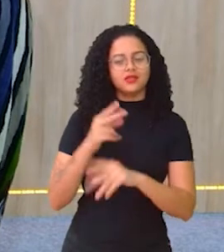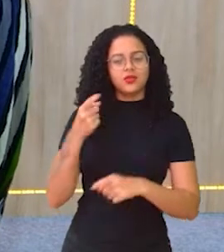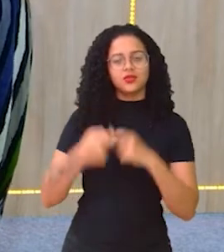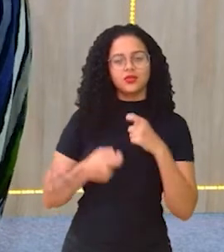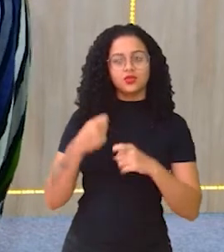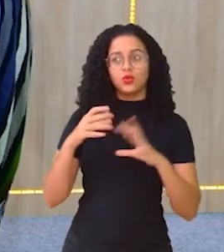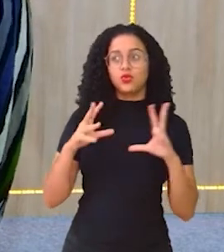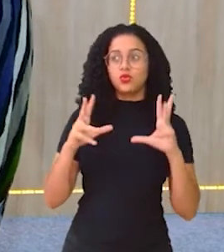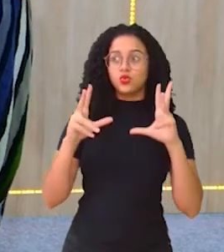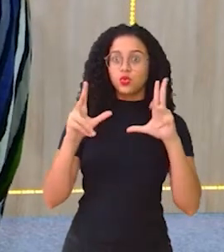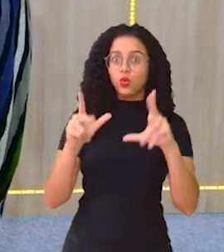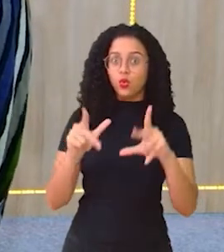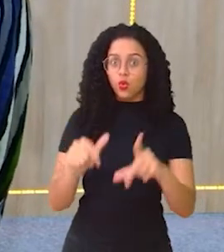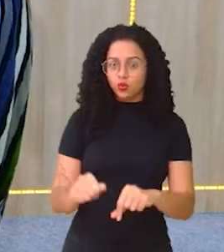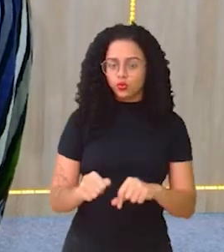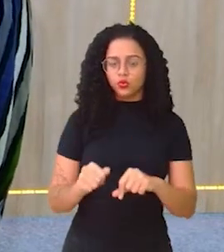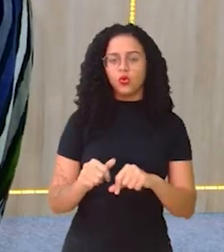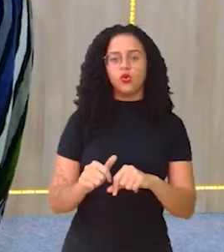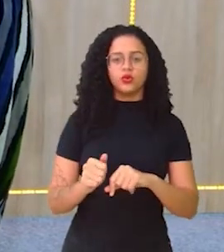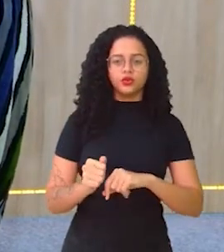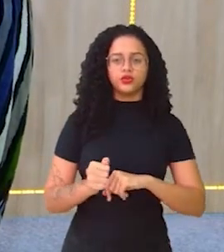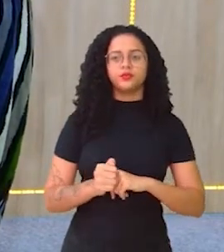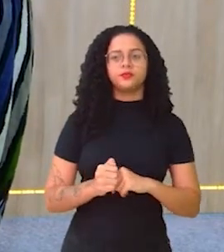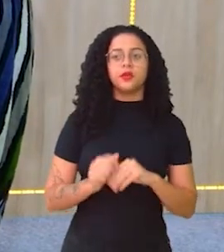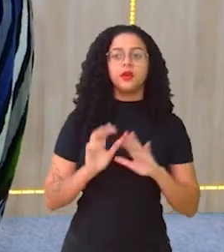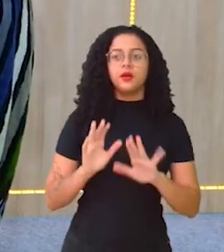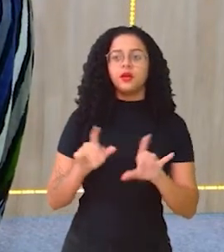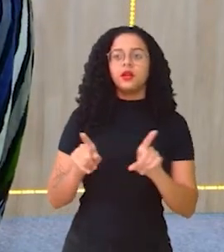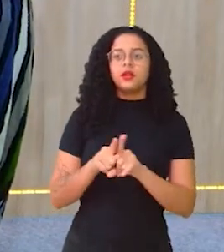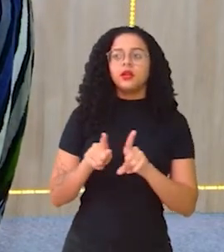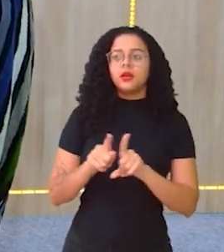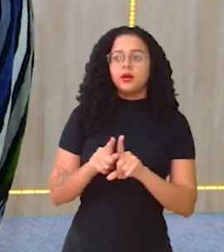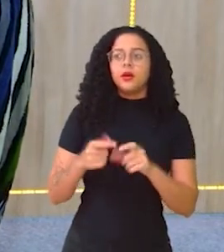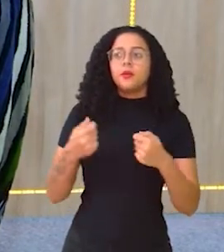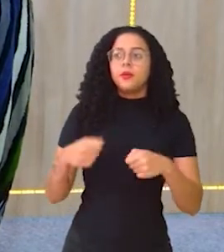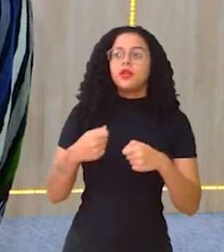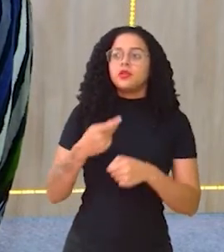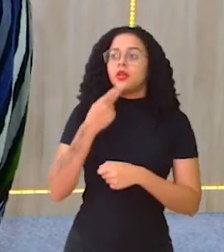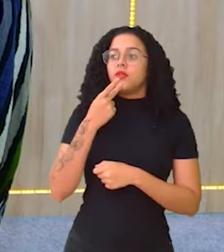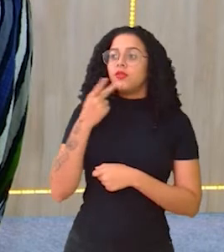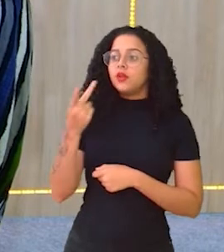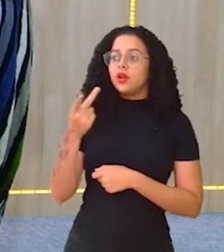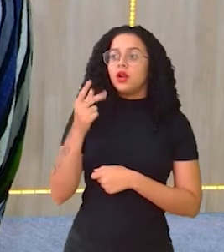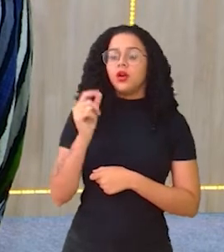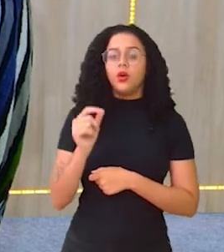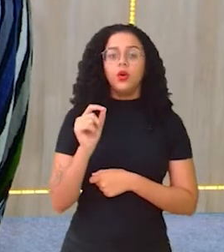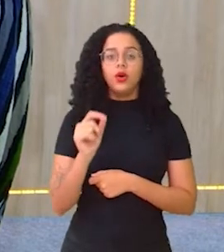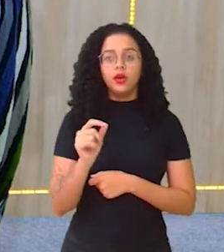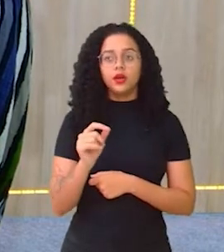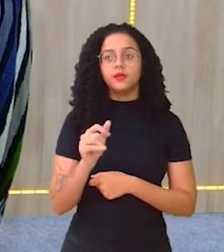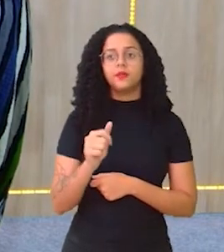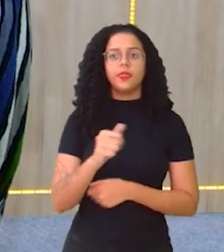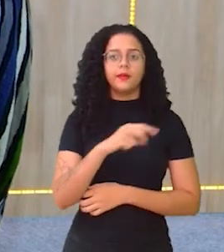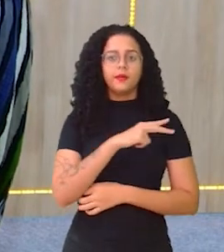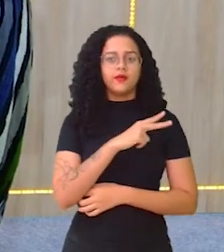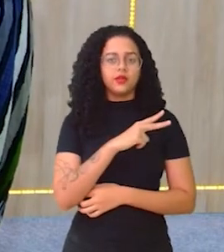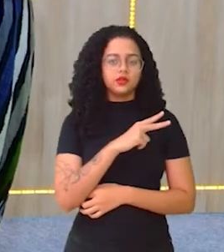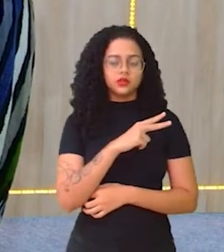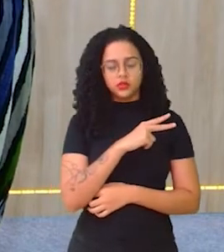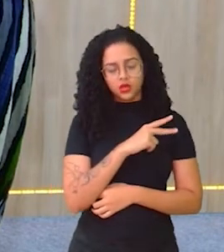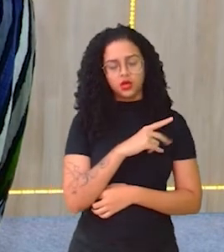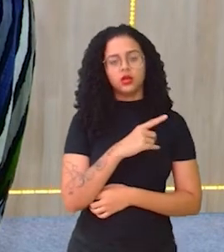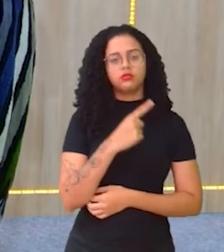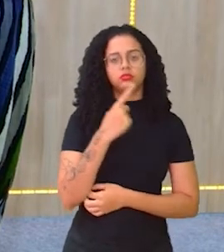todos nós, sem exceção, né? Mas também a gente tem que citar cada vez mais essa questão da privacidade,